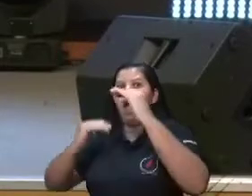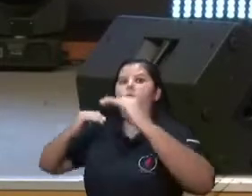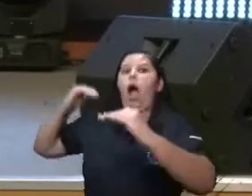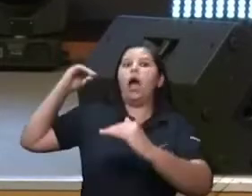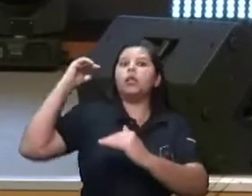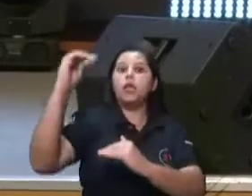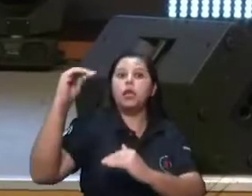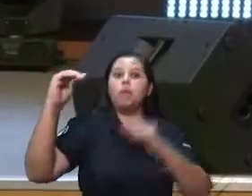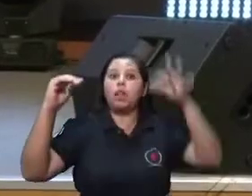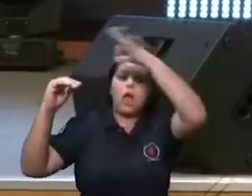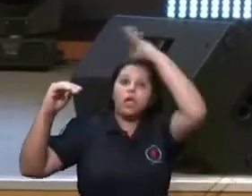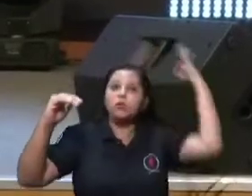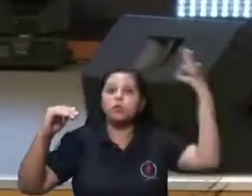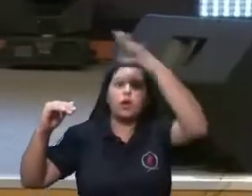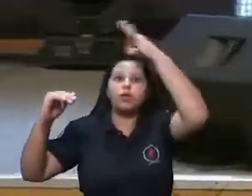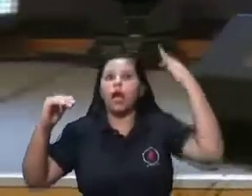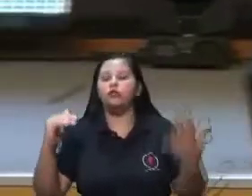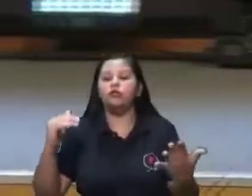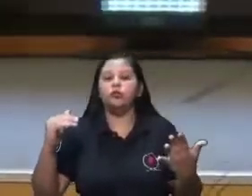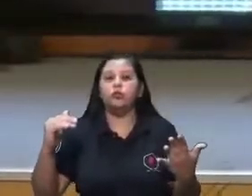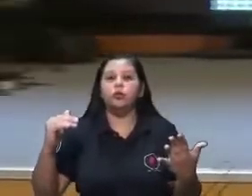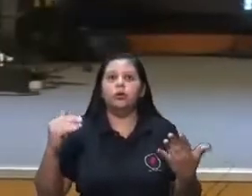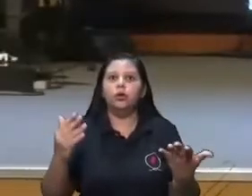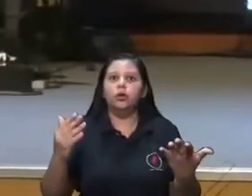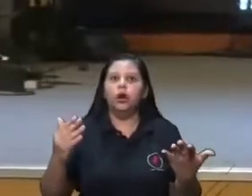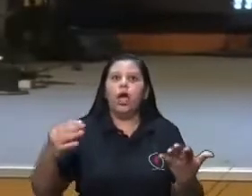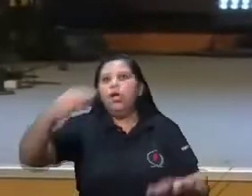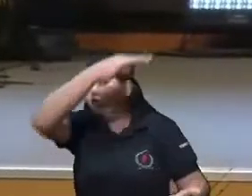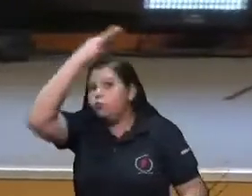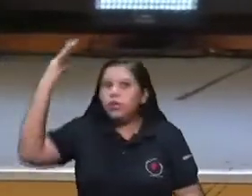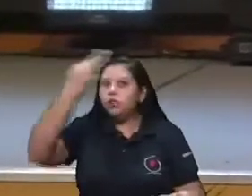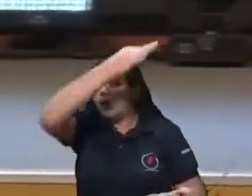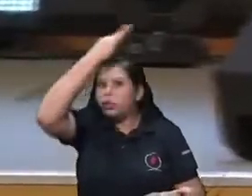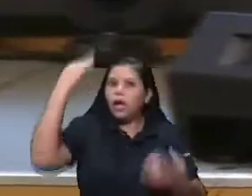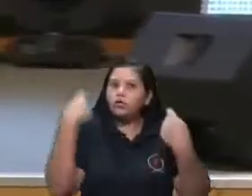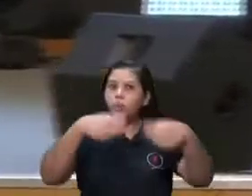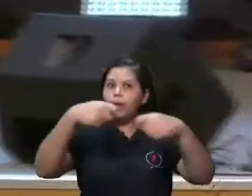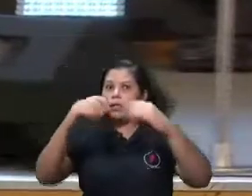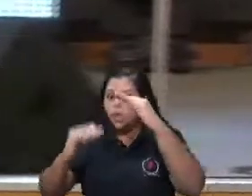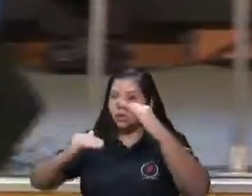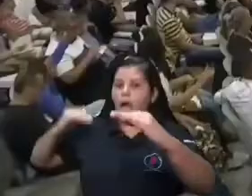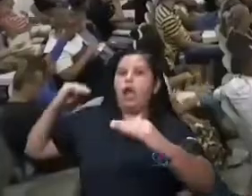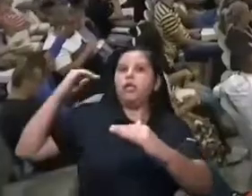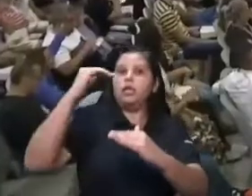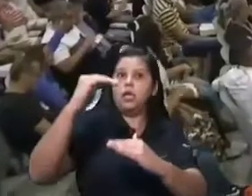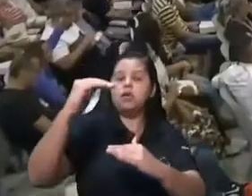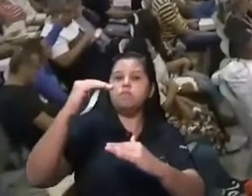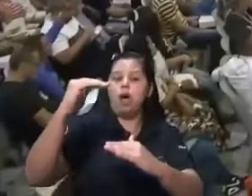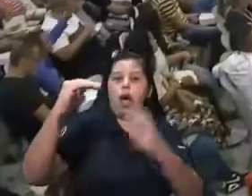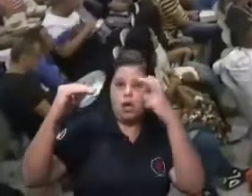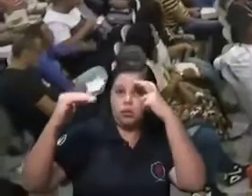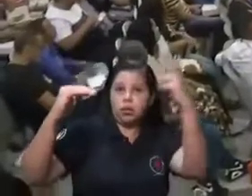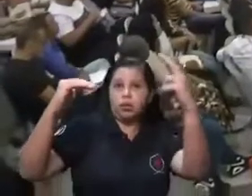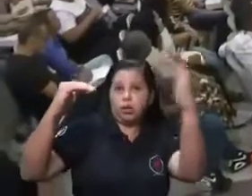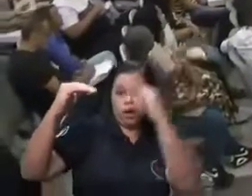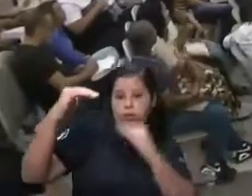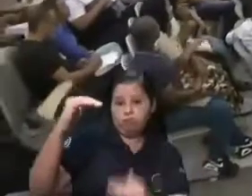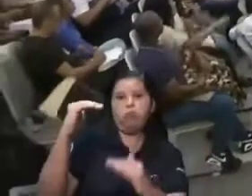da espiritualidade, e a espiritualidade tem que andar à frente da